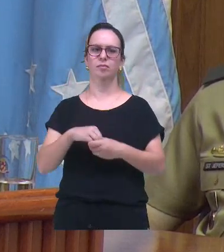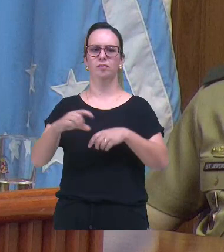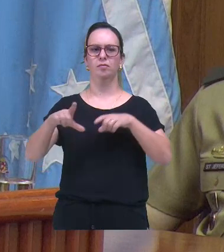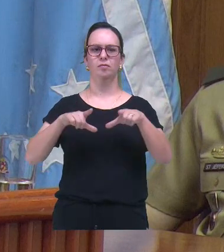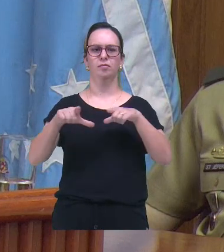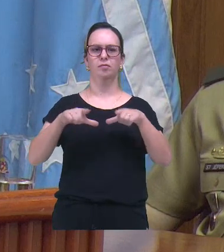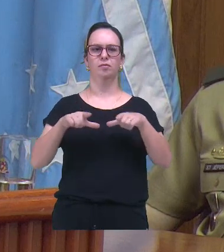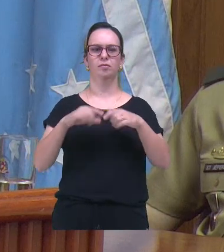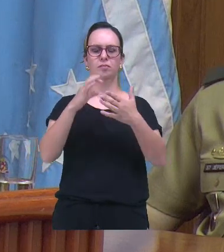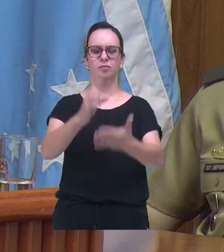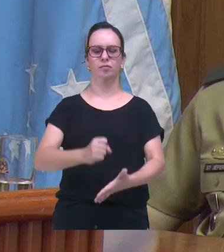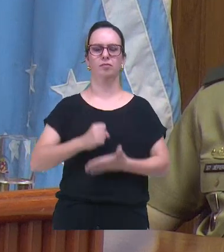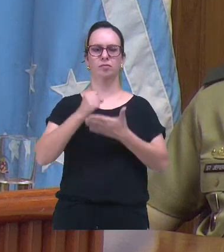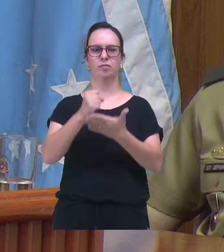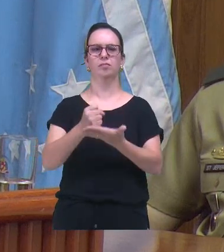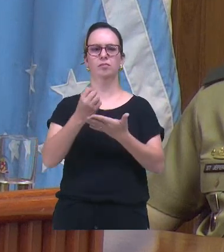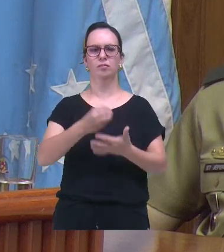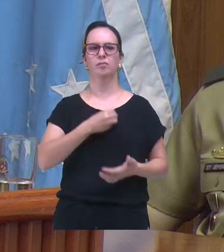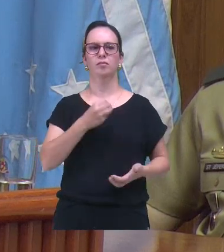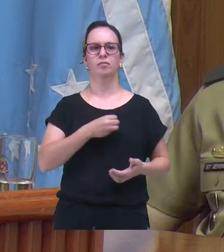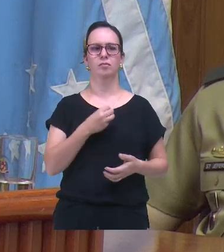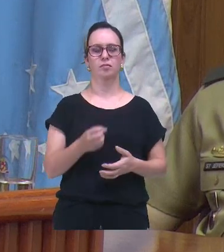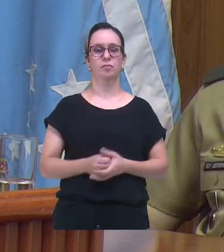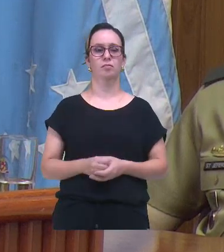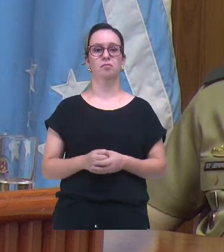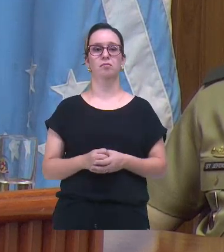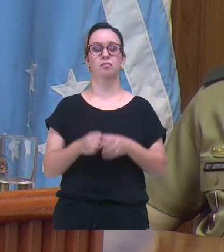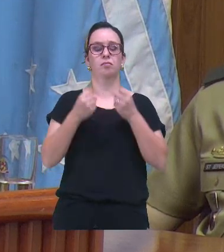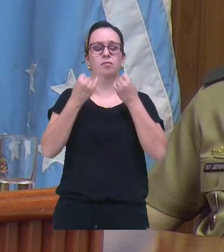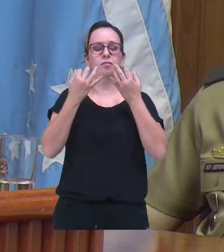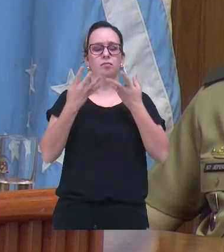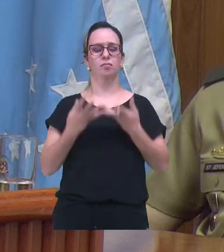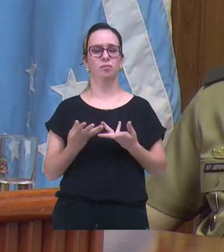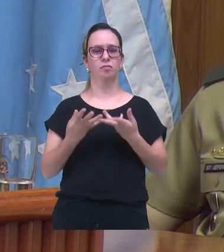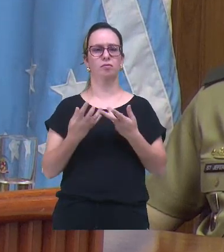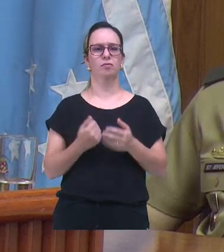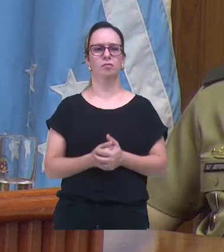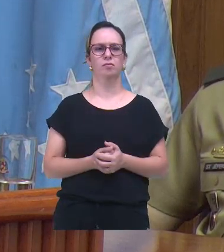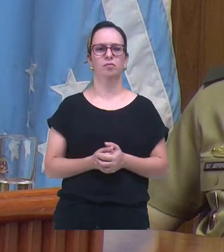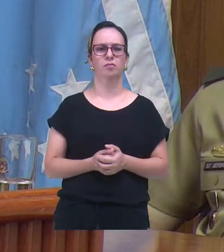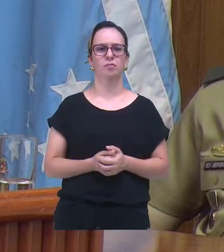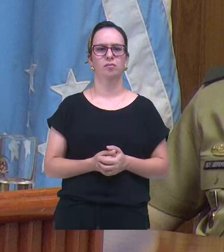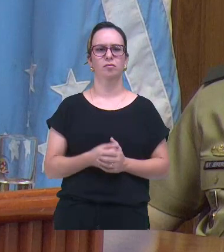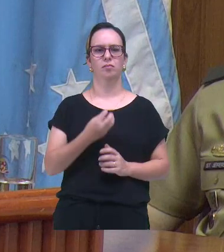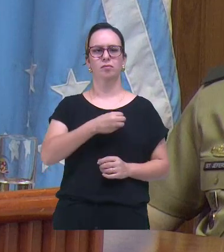para salvar vidas. Quantas vidas não foram salvas, né, doutora, doutor?